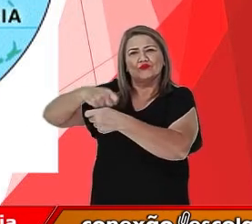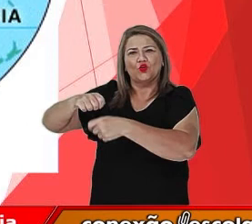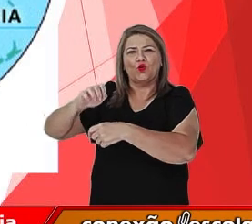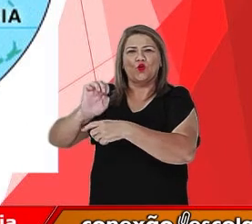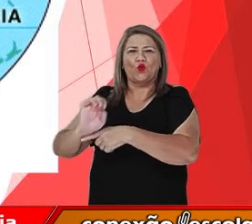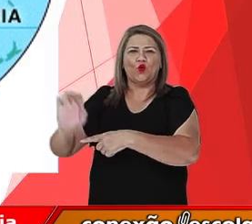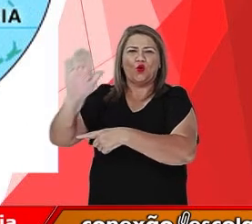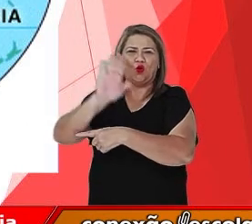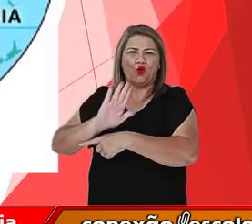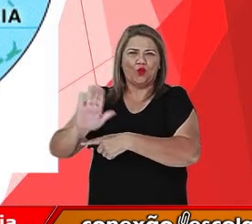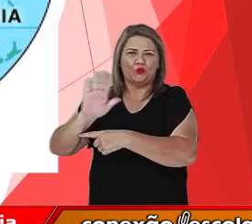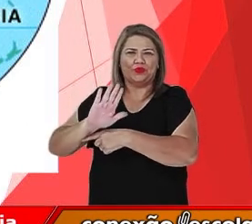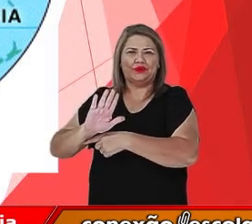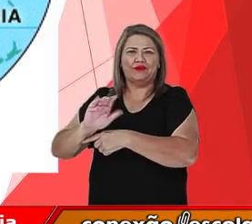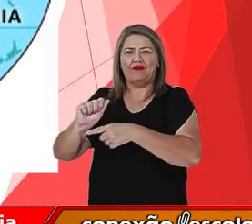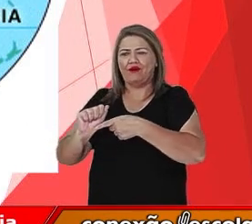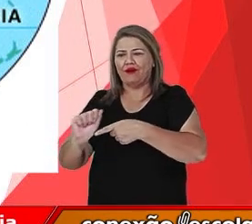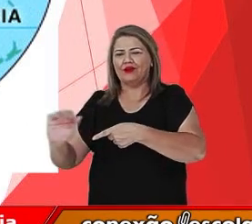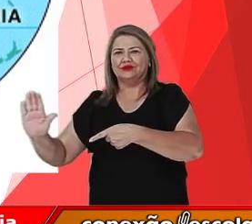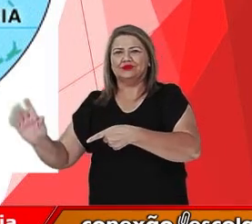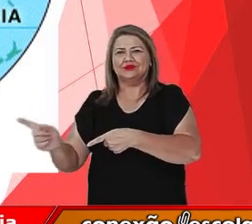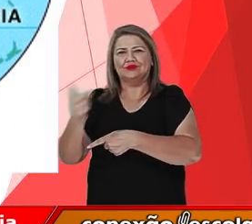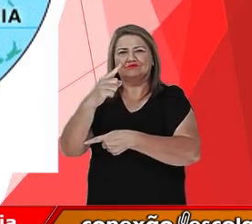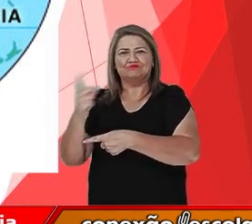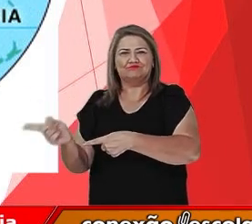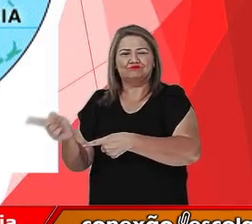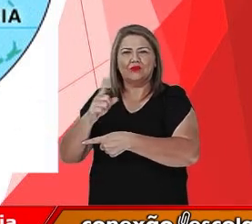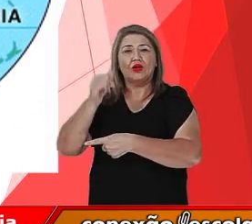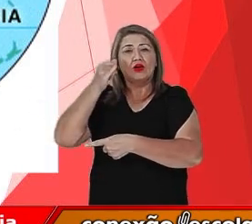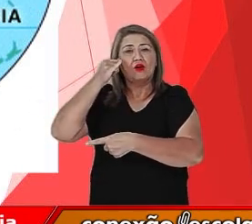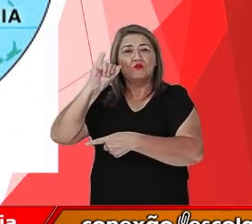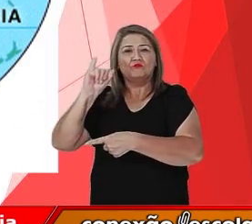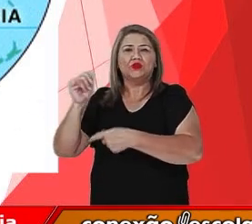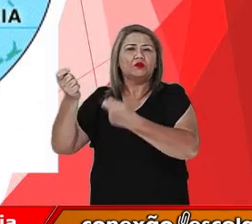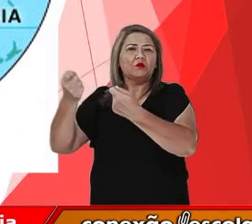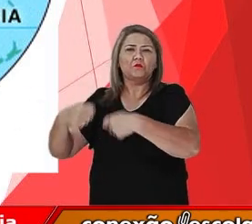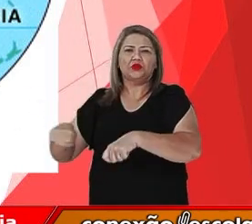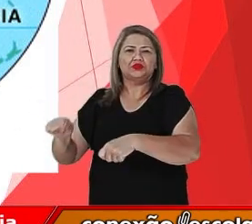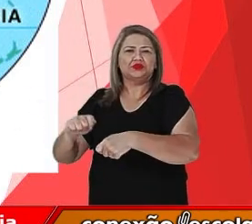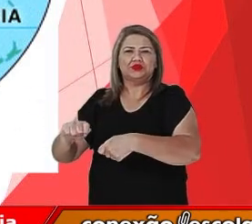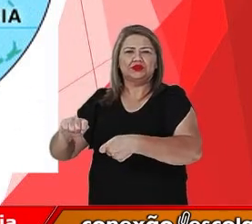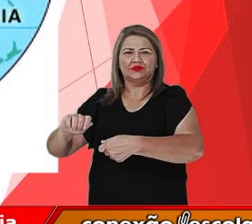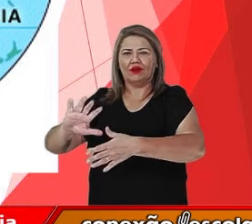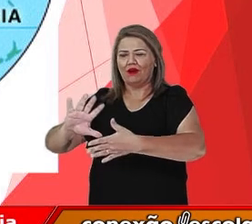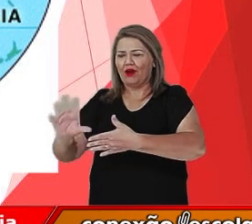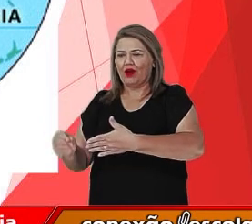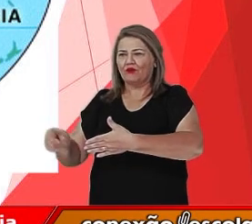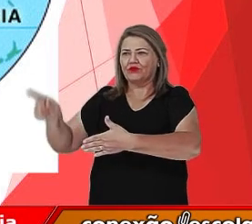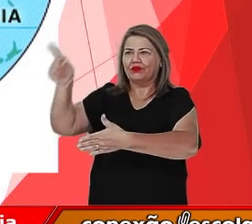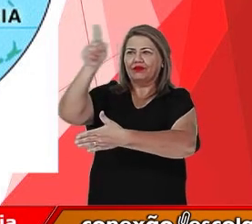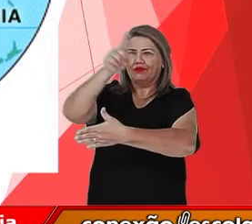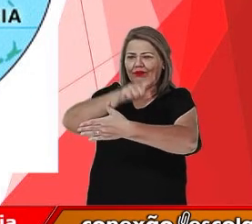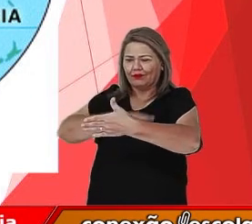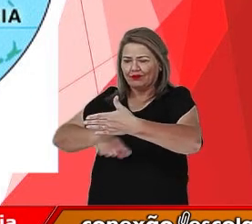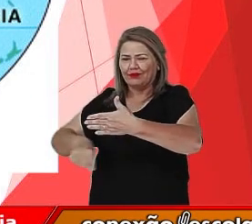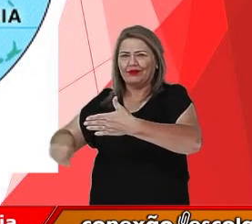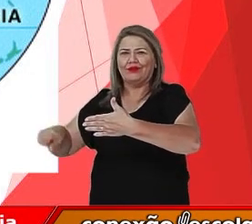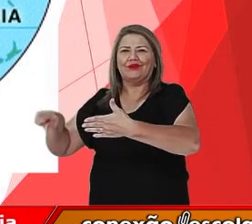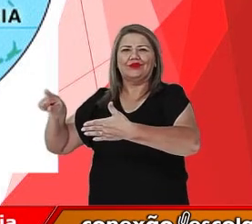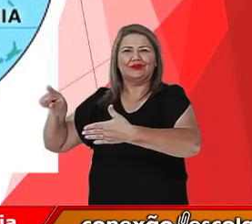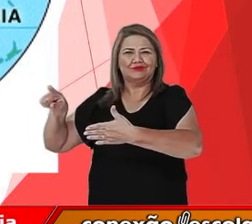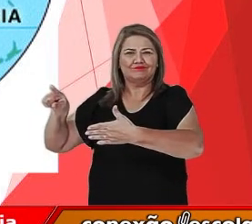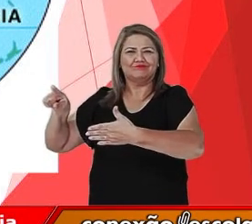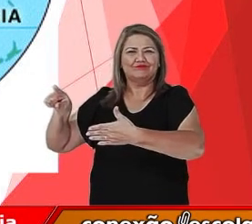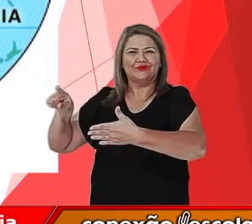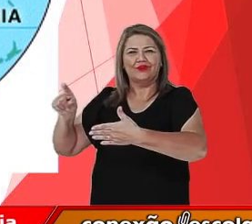e o continente asiático, evitando a necessidade de contornar todo o continente africano